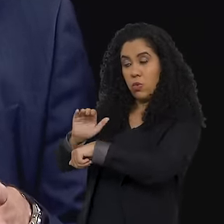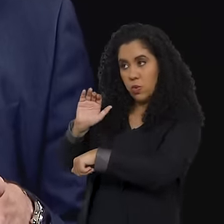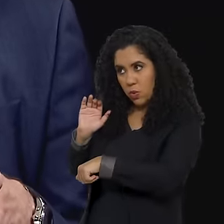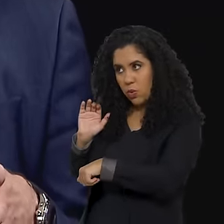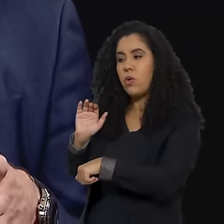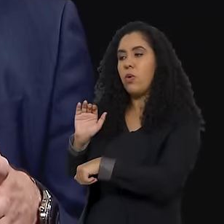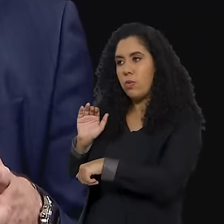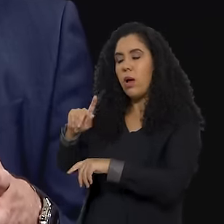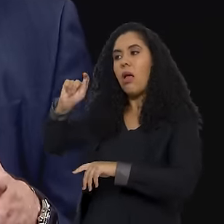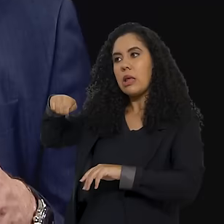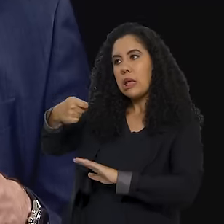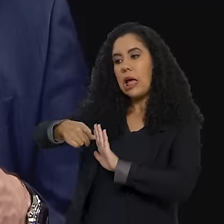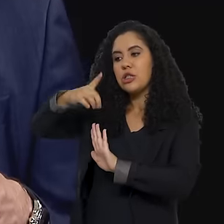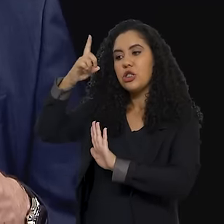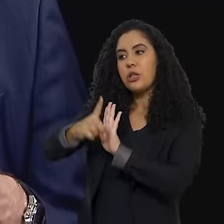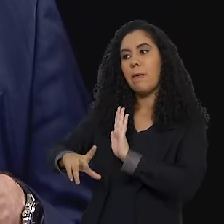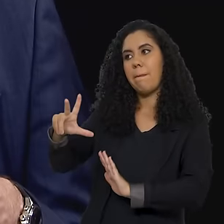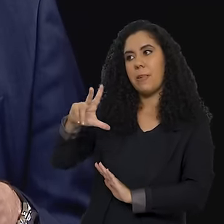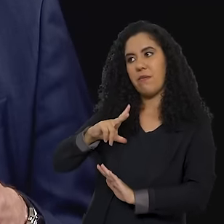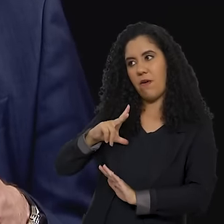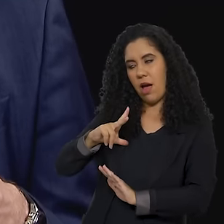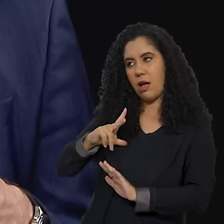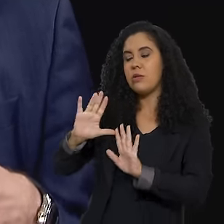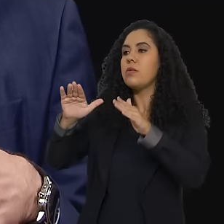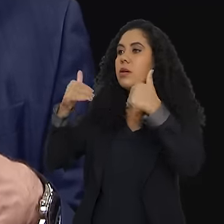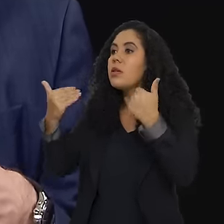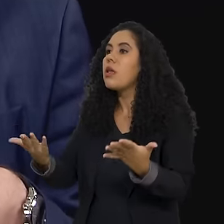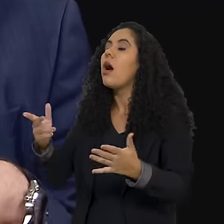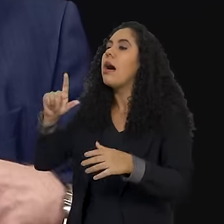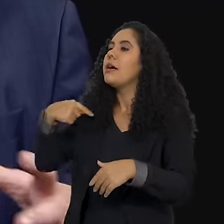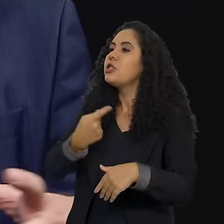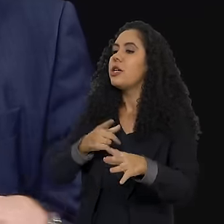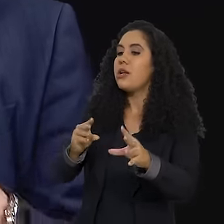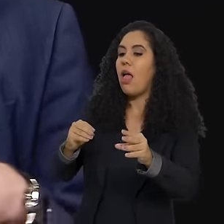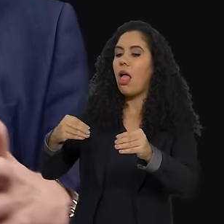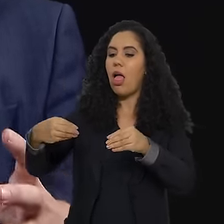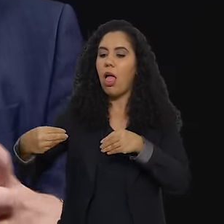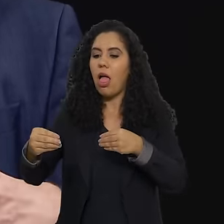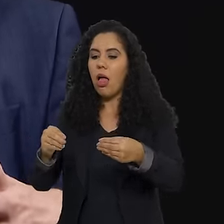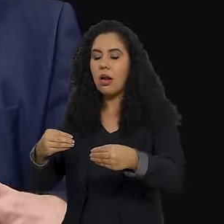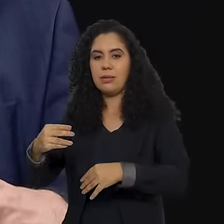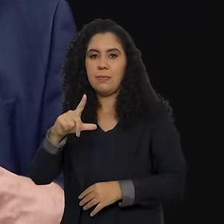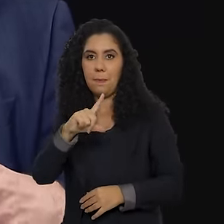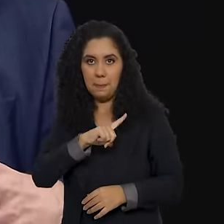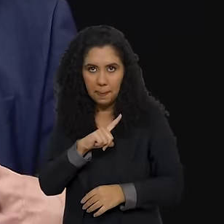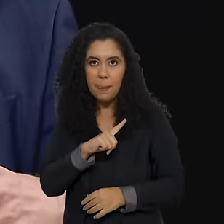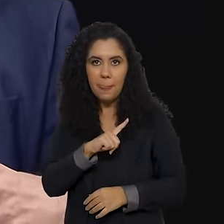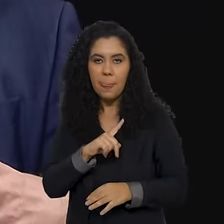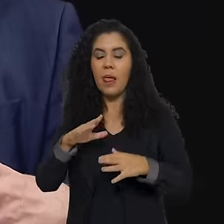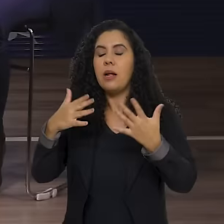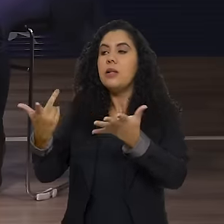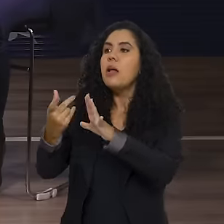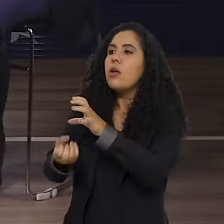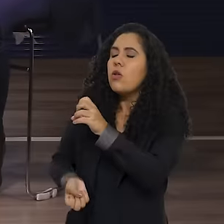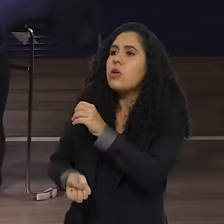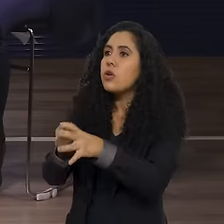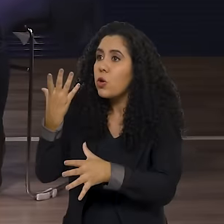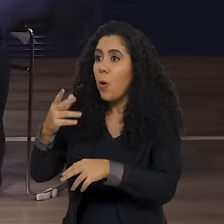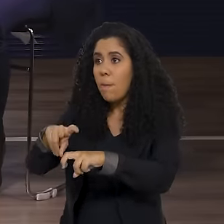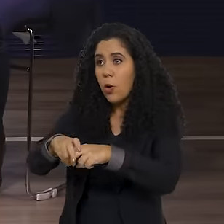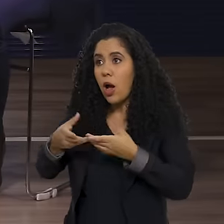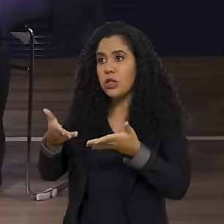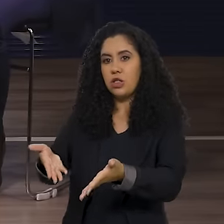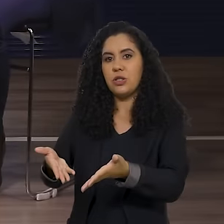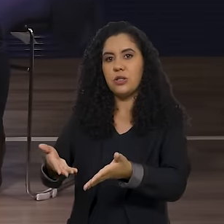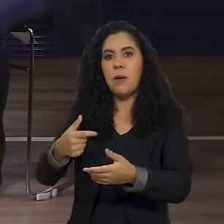autônomo, de direito privado. Então, a gente tem muita flexibilidade. Ela foi criada